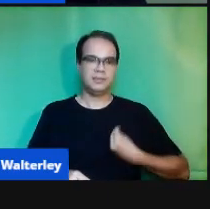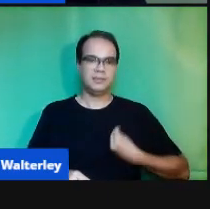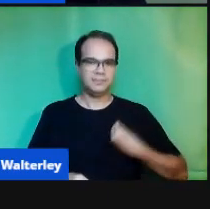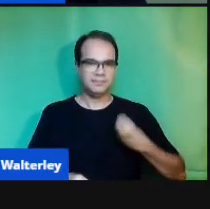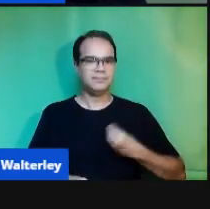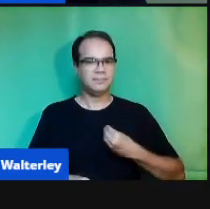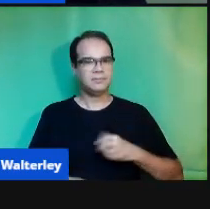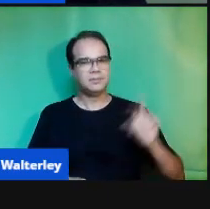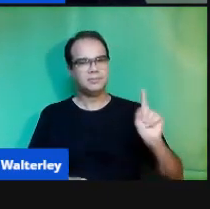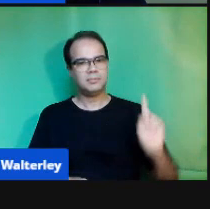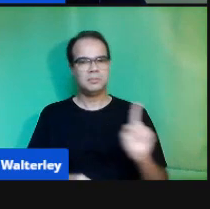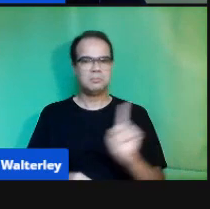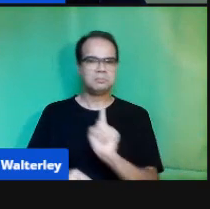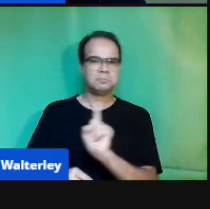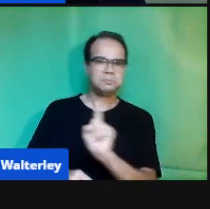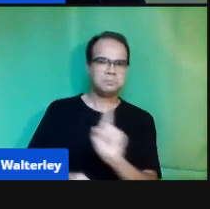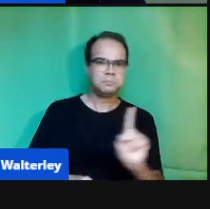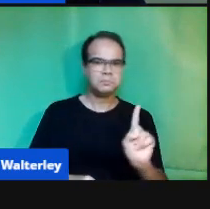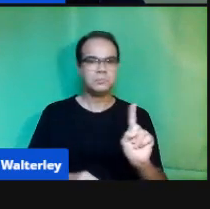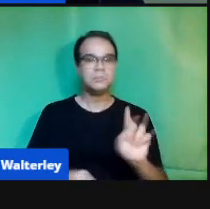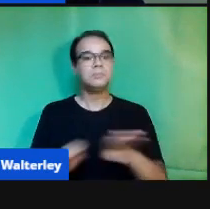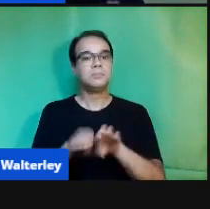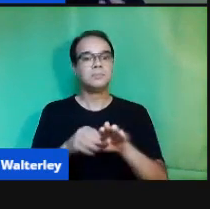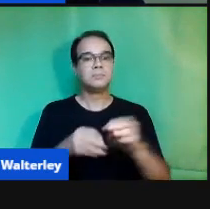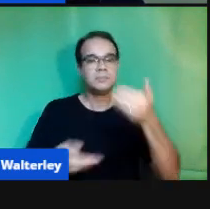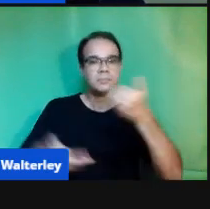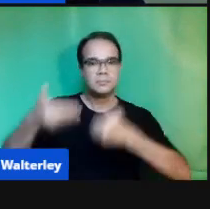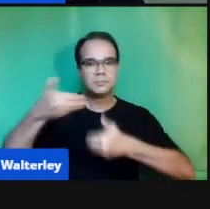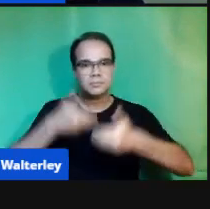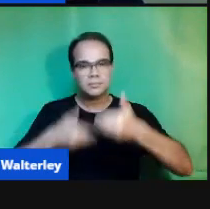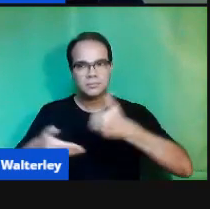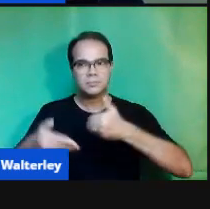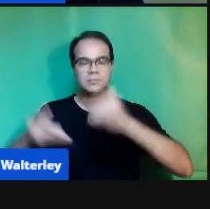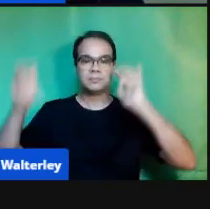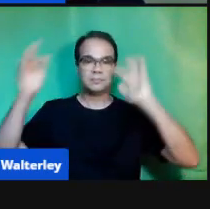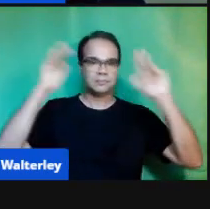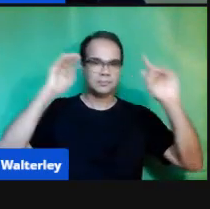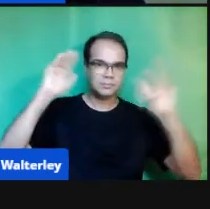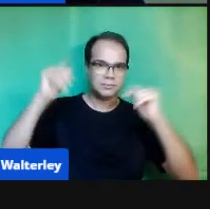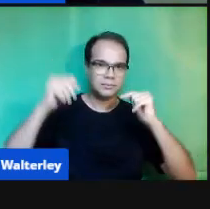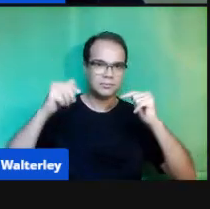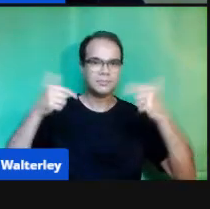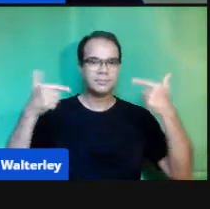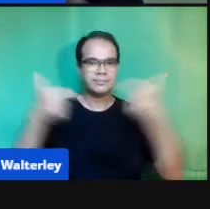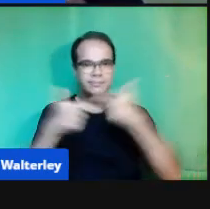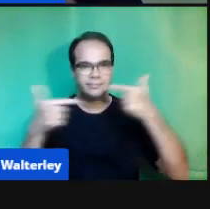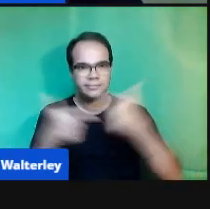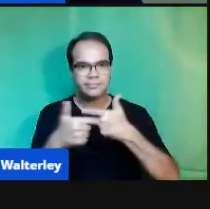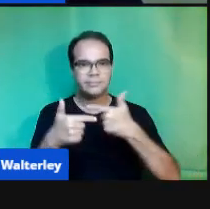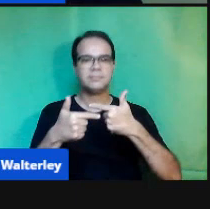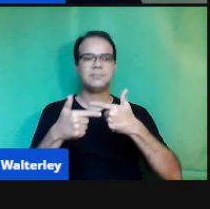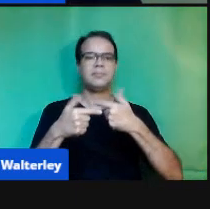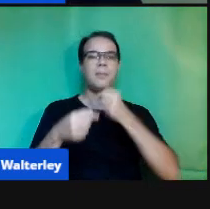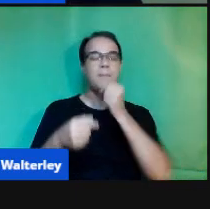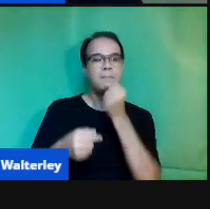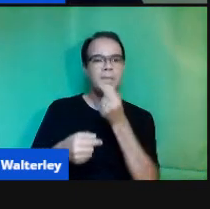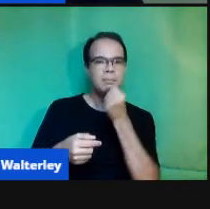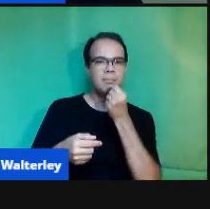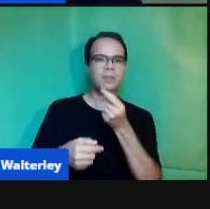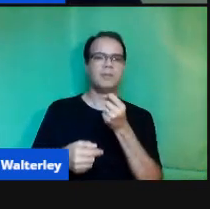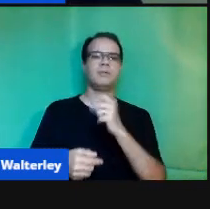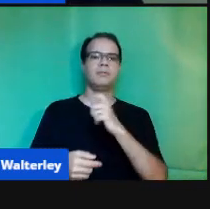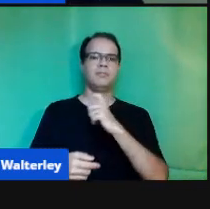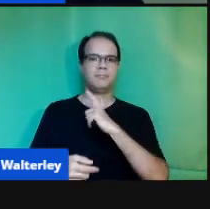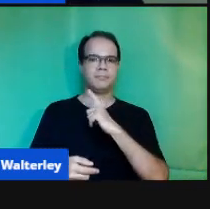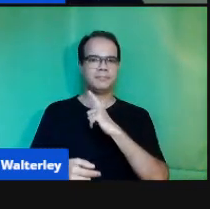ele utiliza da autorreflexão, mas também utiliza do humor, da ironia. E ele apresenta uma verdade.